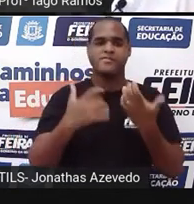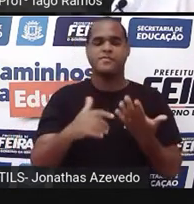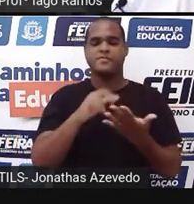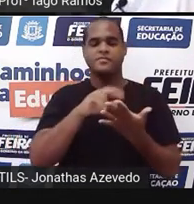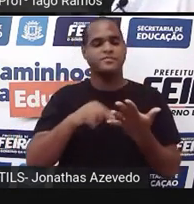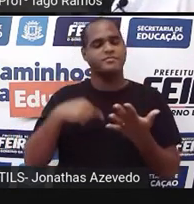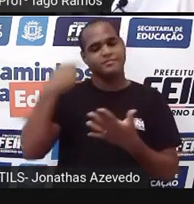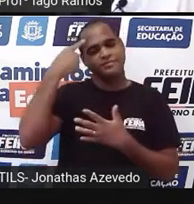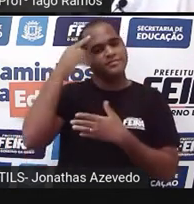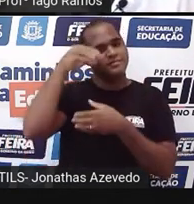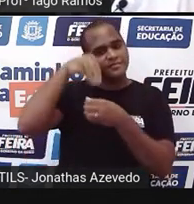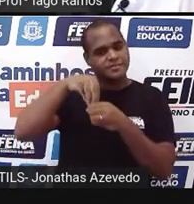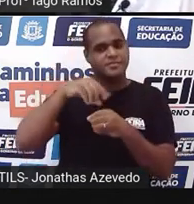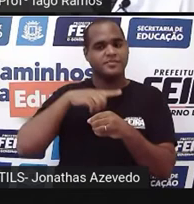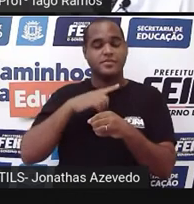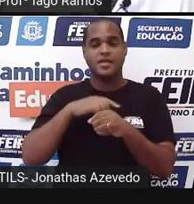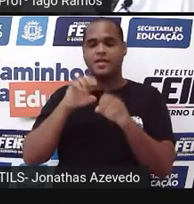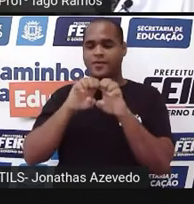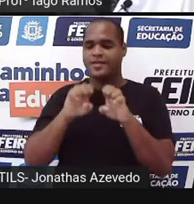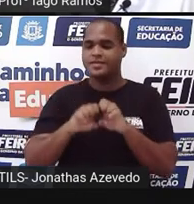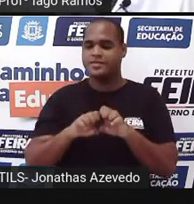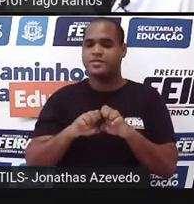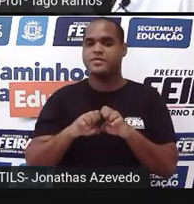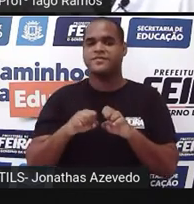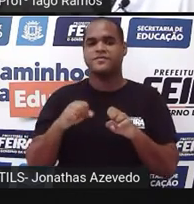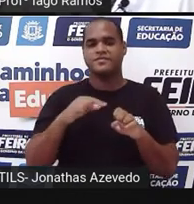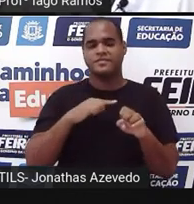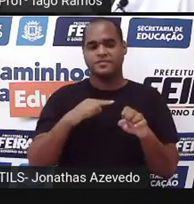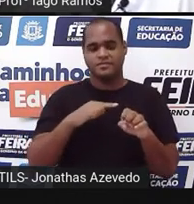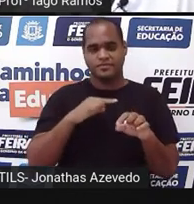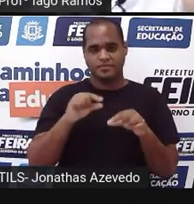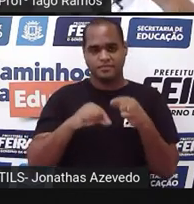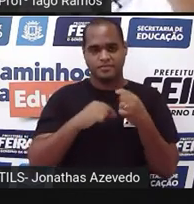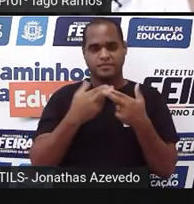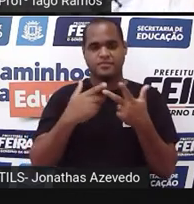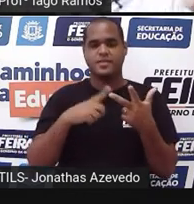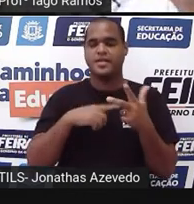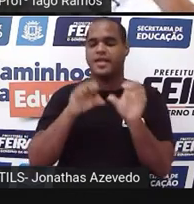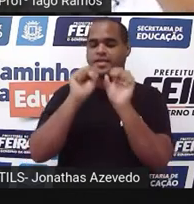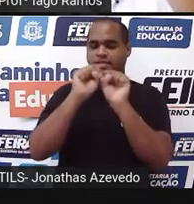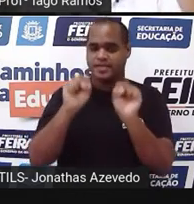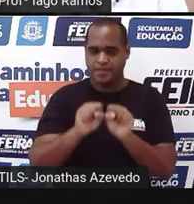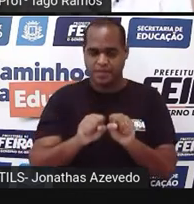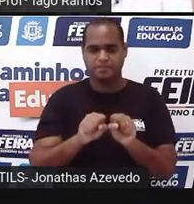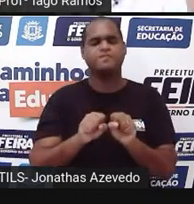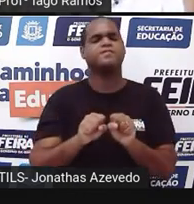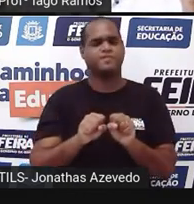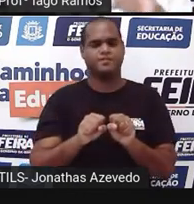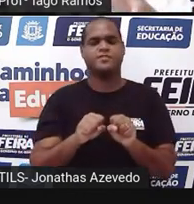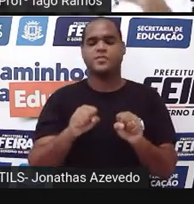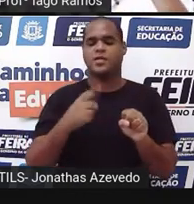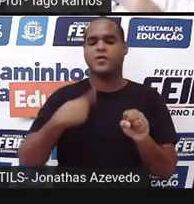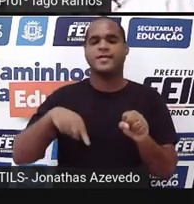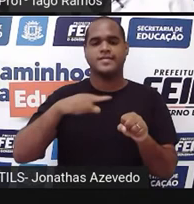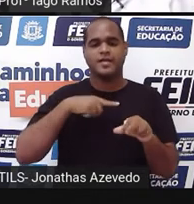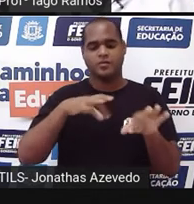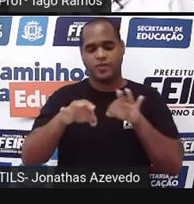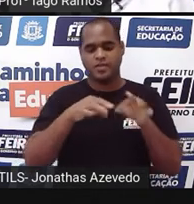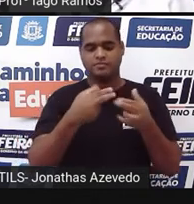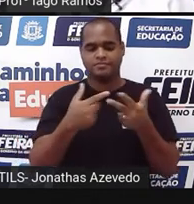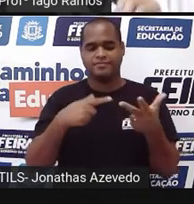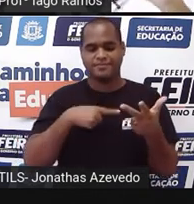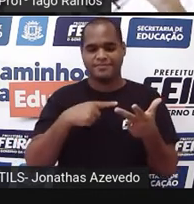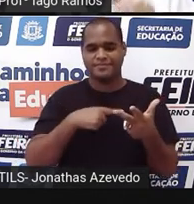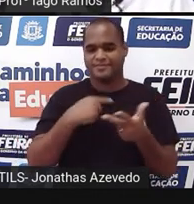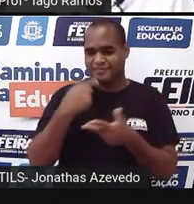tá E essas equações ali dentro das chaves é o que a gente chama de sistema né gente organizou as equações ali